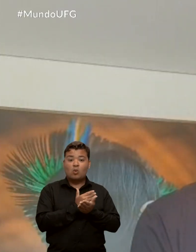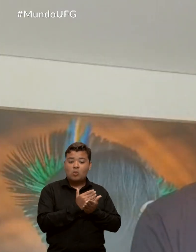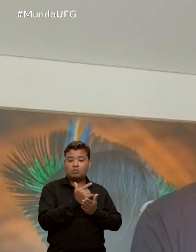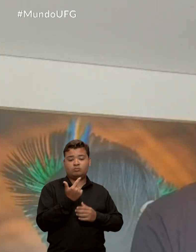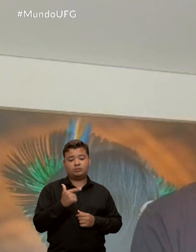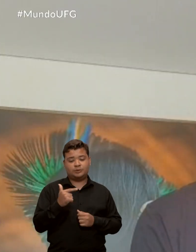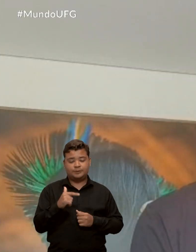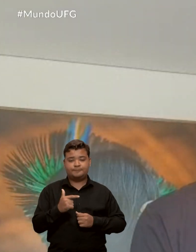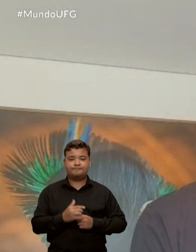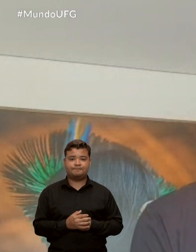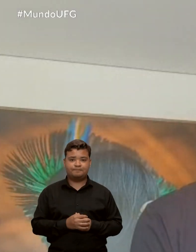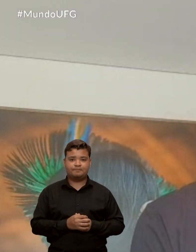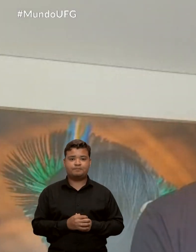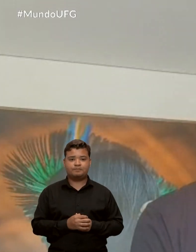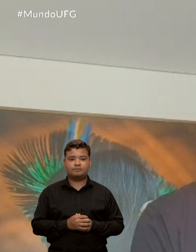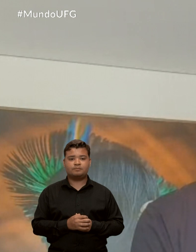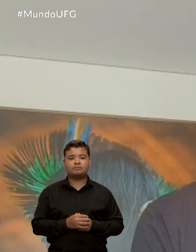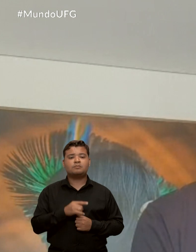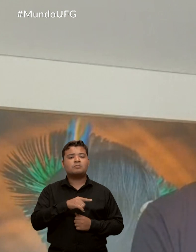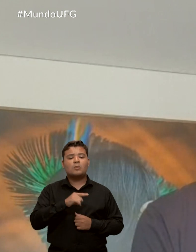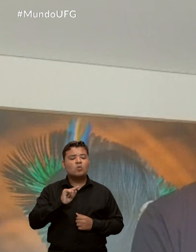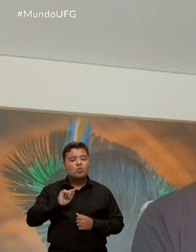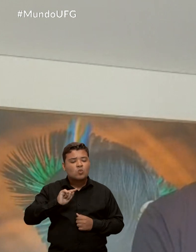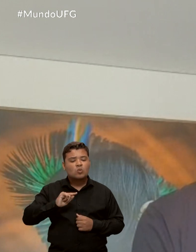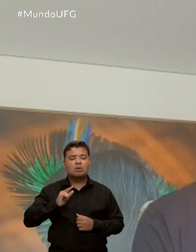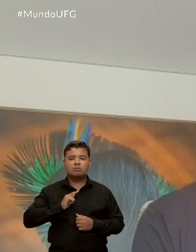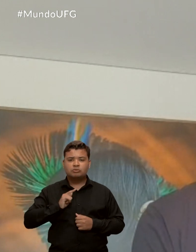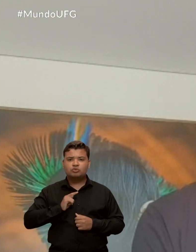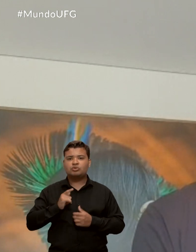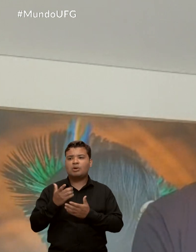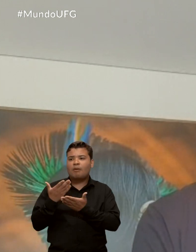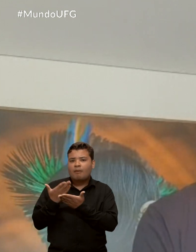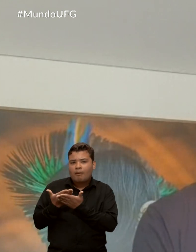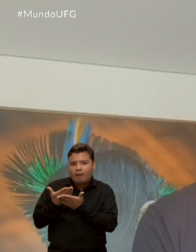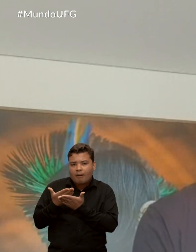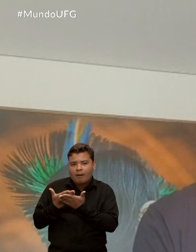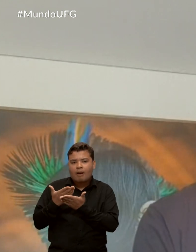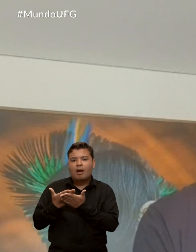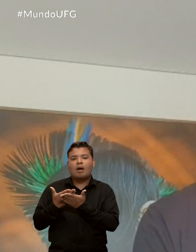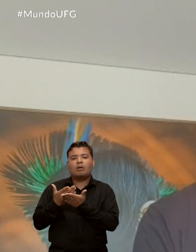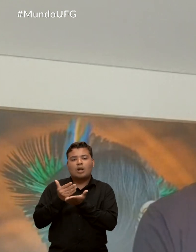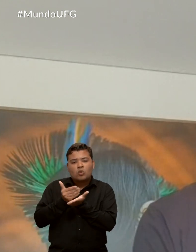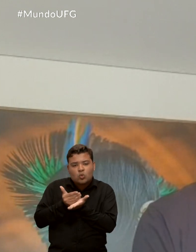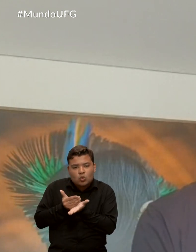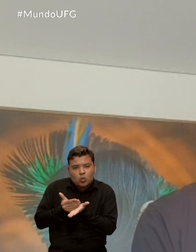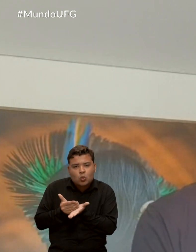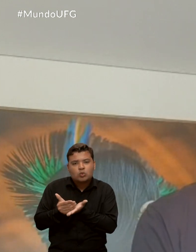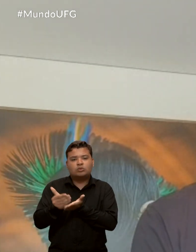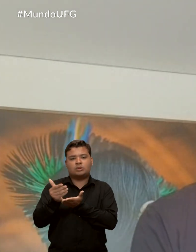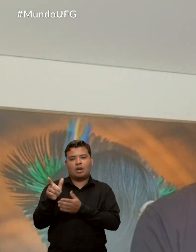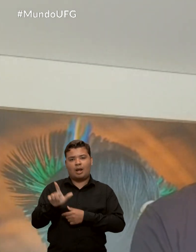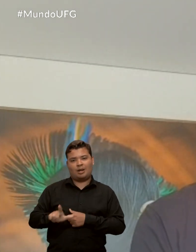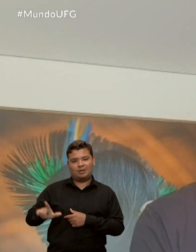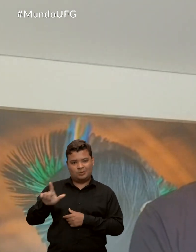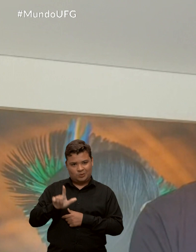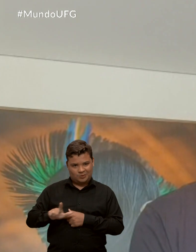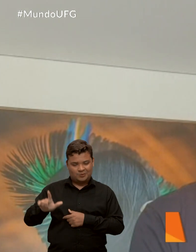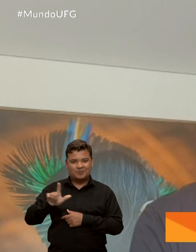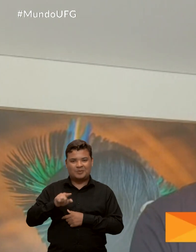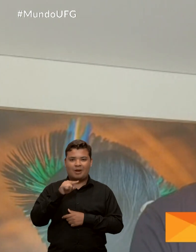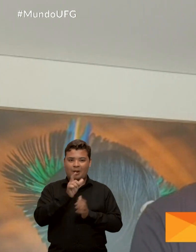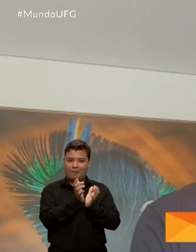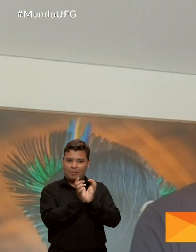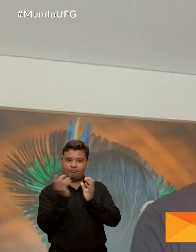teríamos lá uma série de aulas de introdução à literatura na Bibliolibras